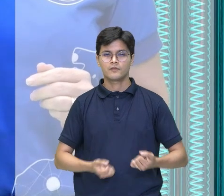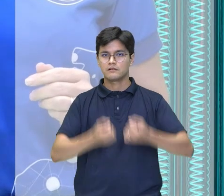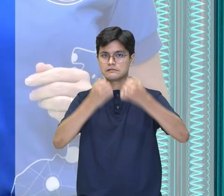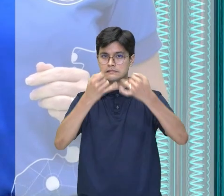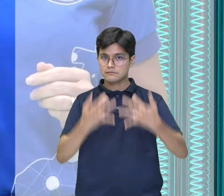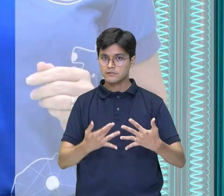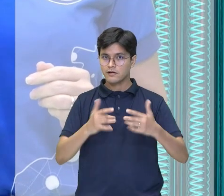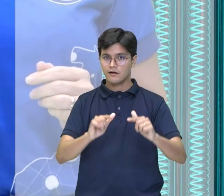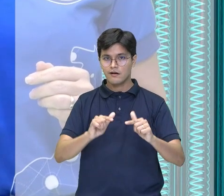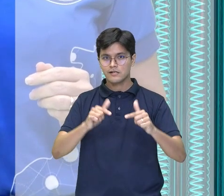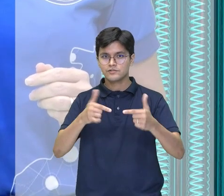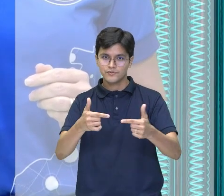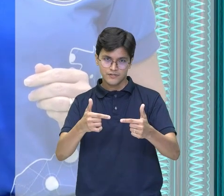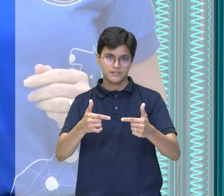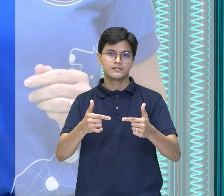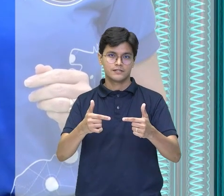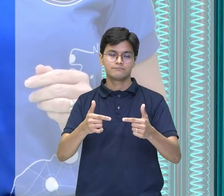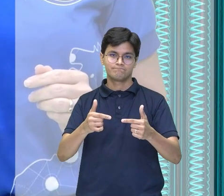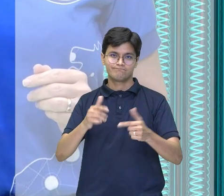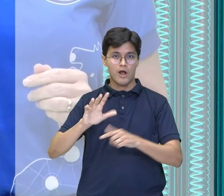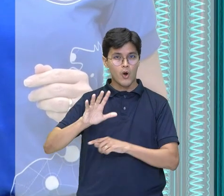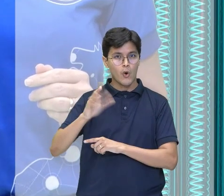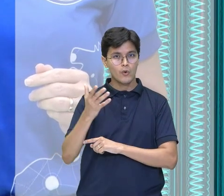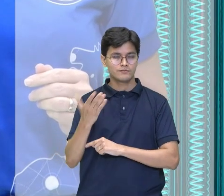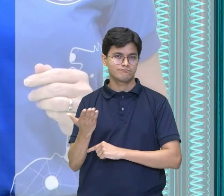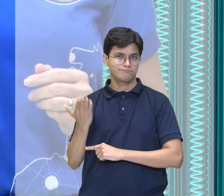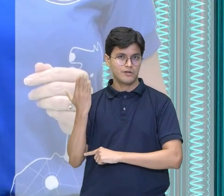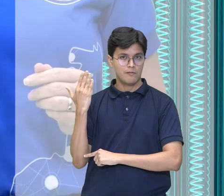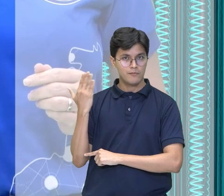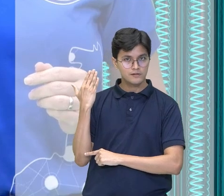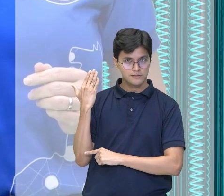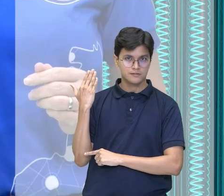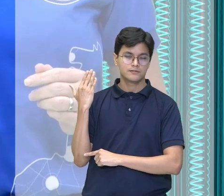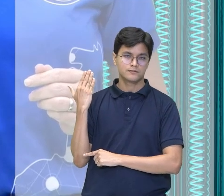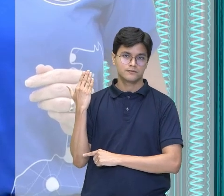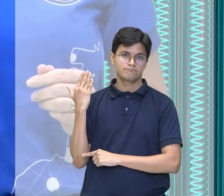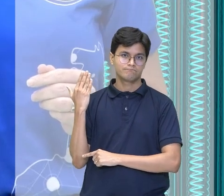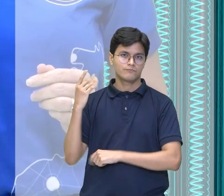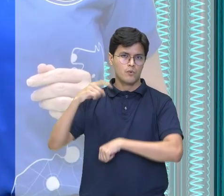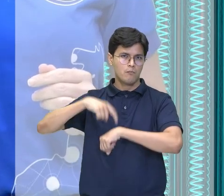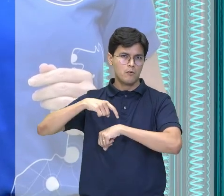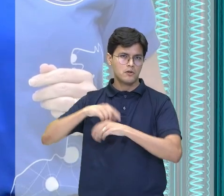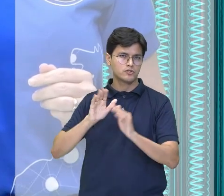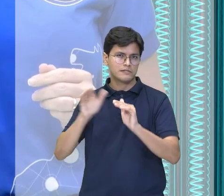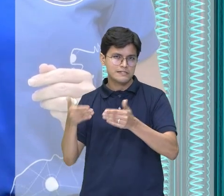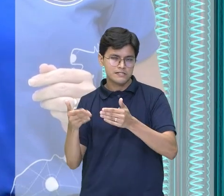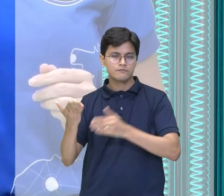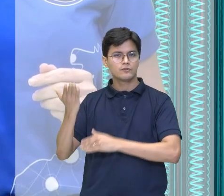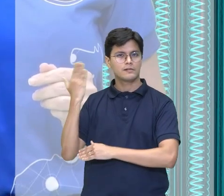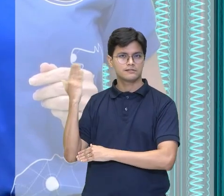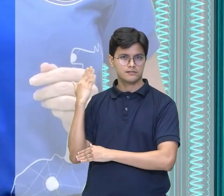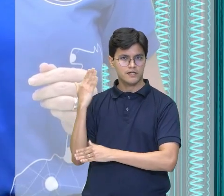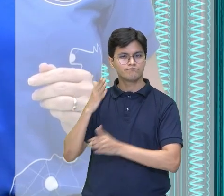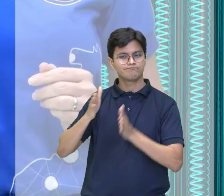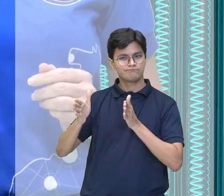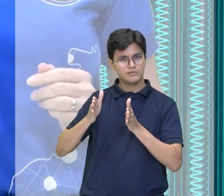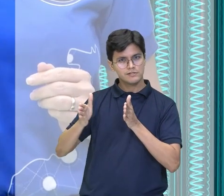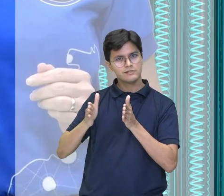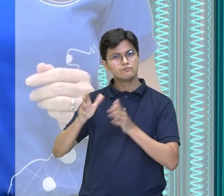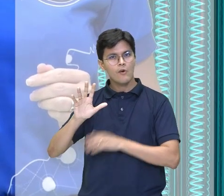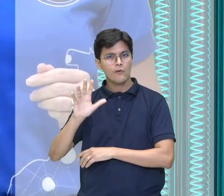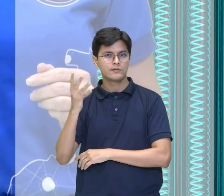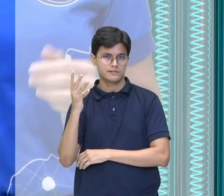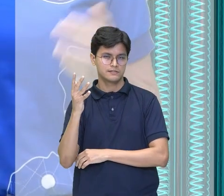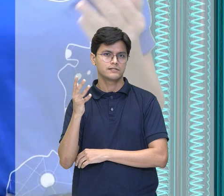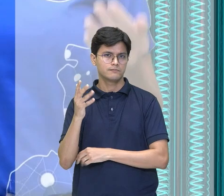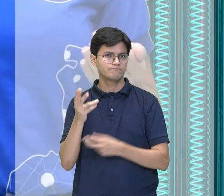que estava acontecendo em um determinado momento no passado, né? Olha só, vocês viram